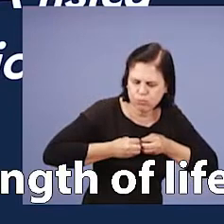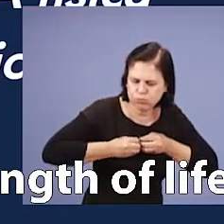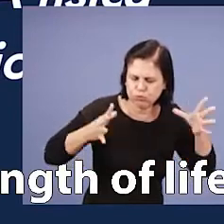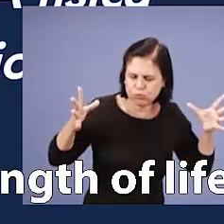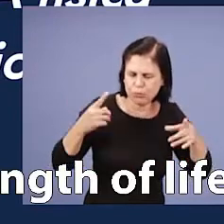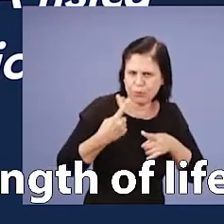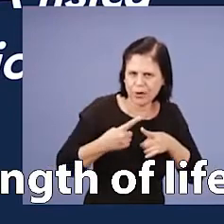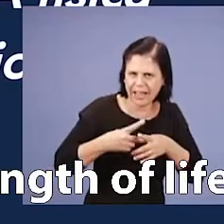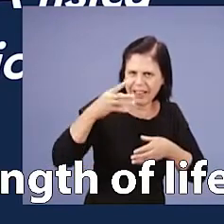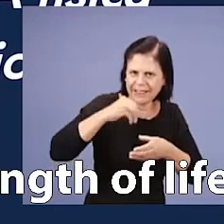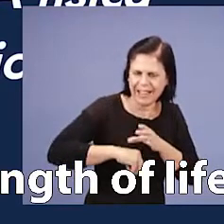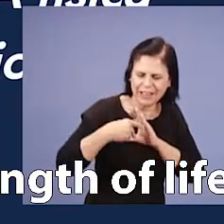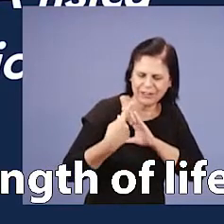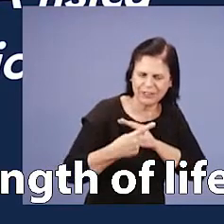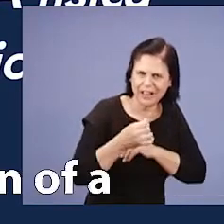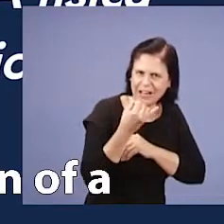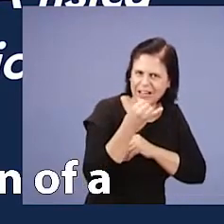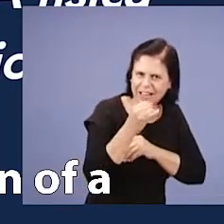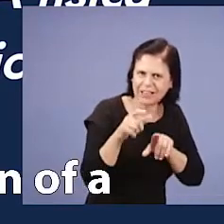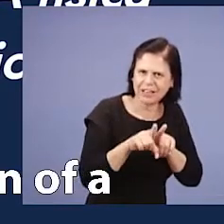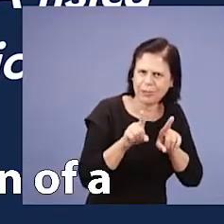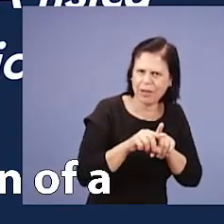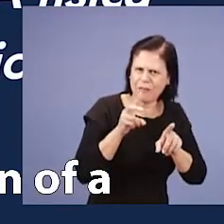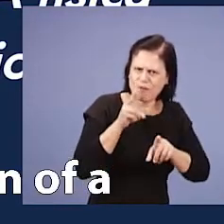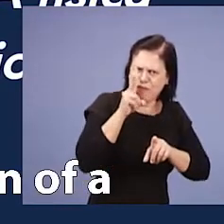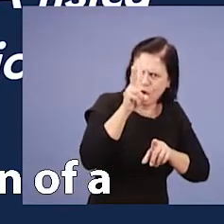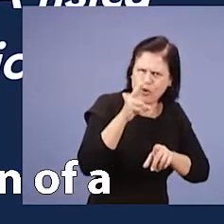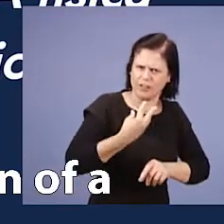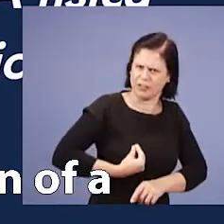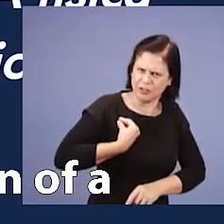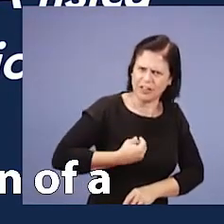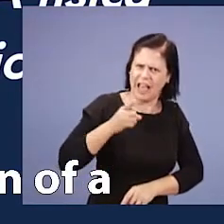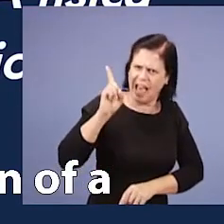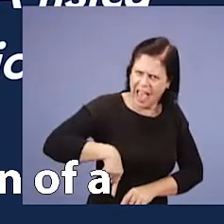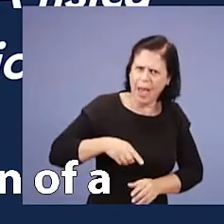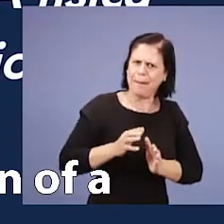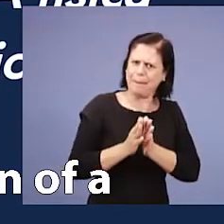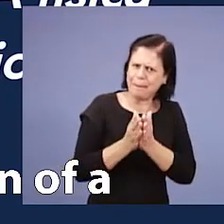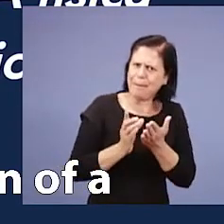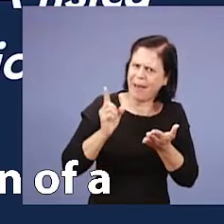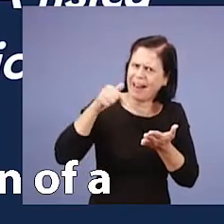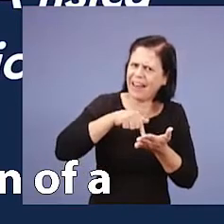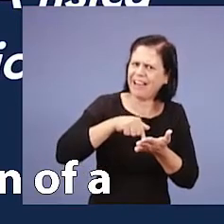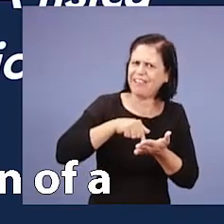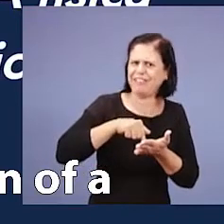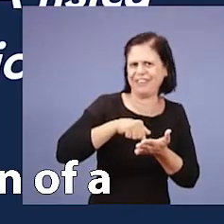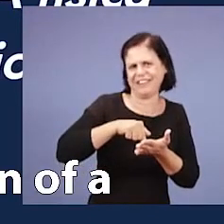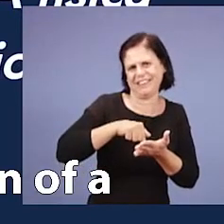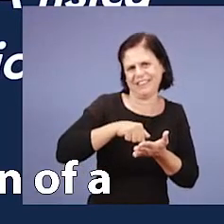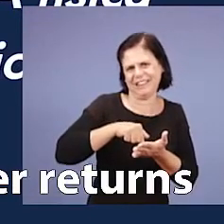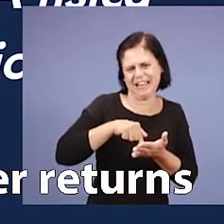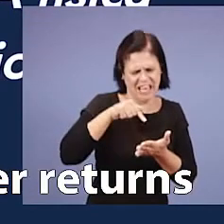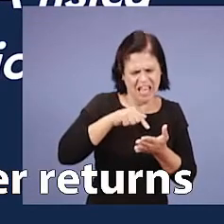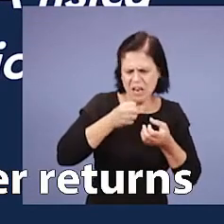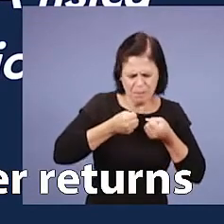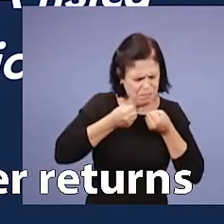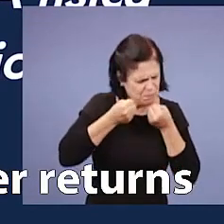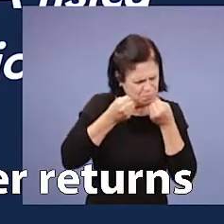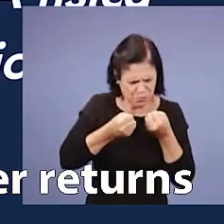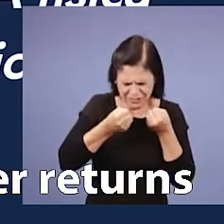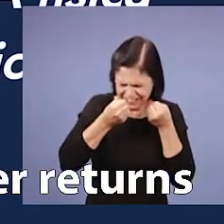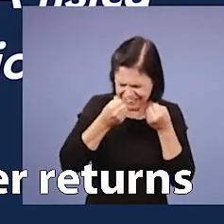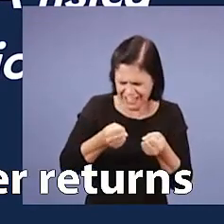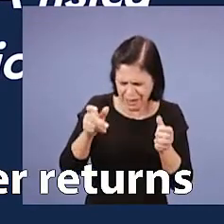energia e força de vida e ser palavra é a irrupção de uma força